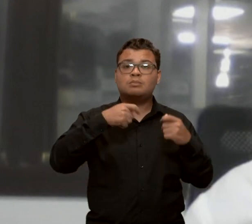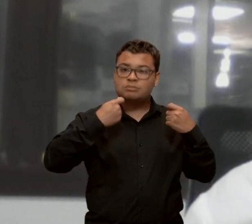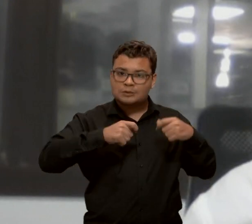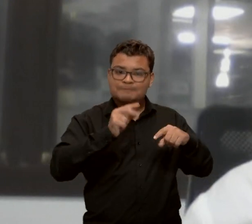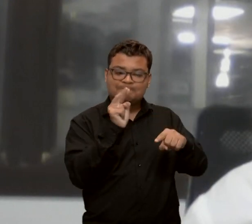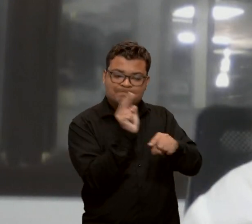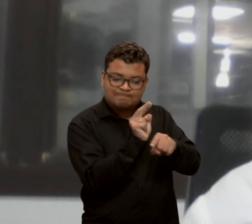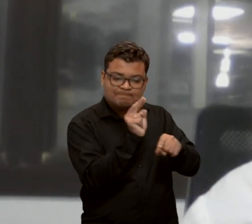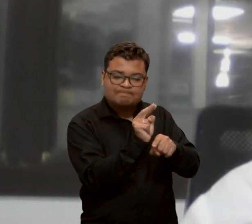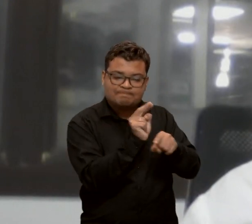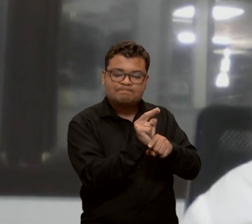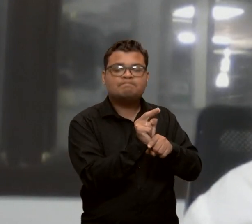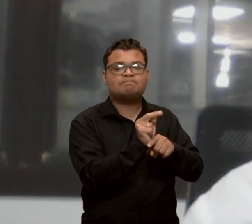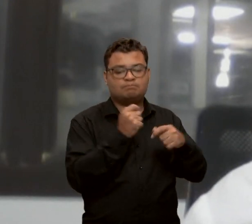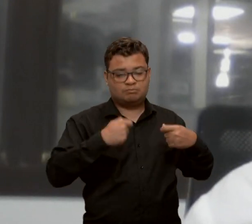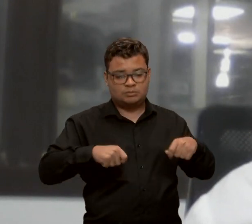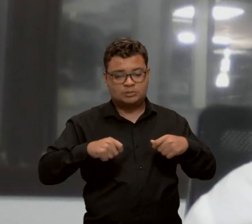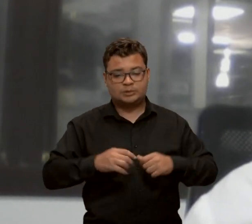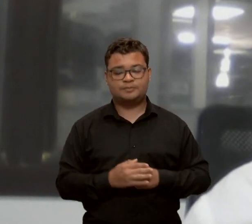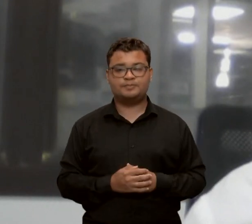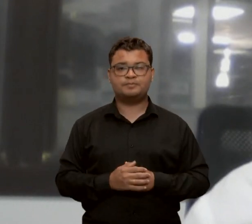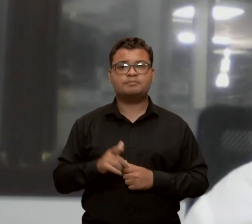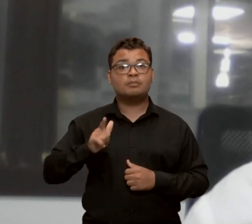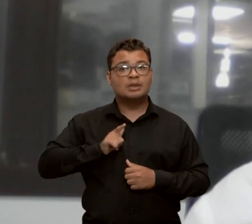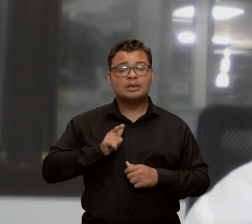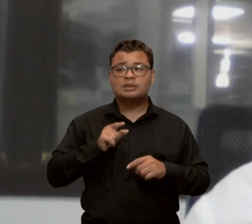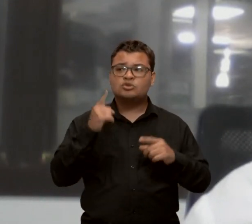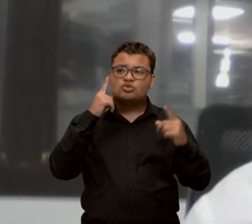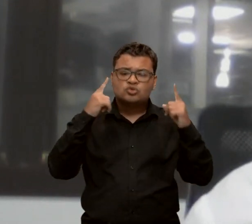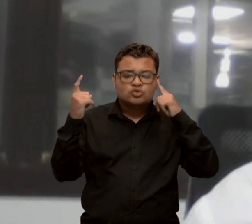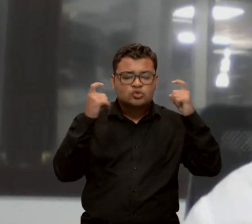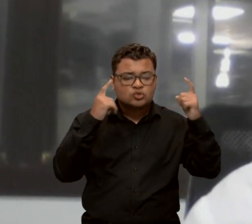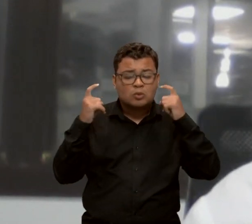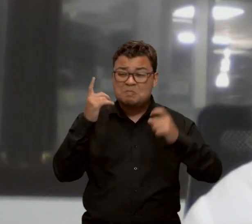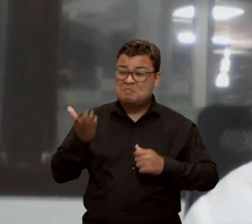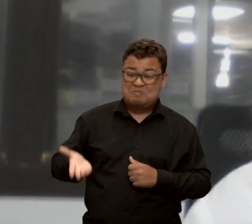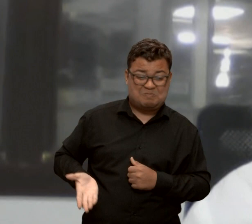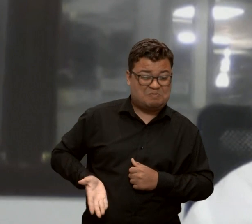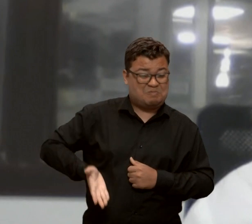Para sons acima do que a gente está habitual, porque um